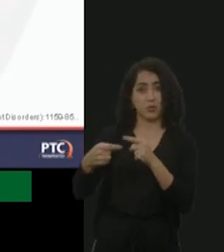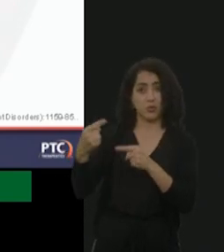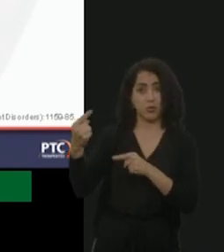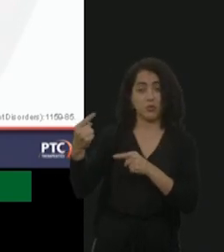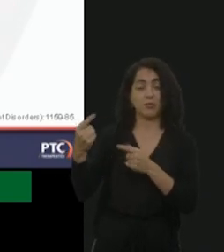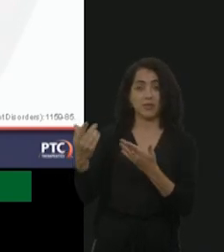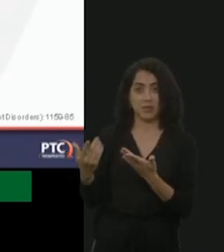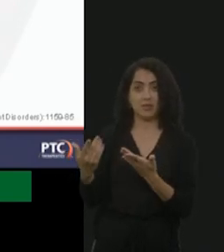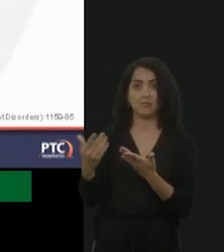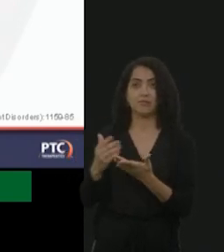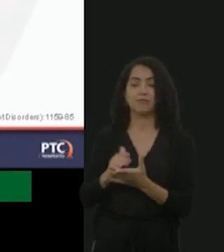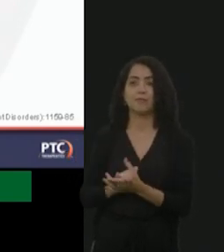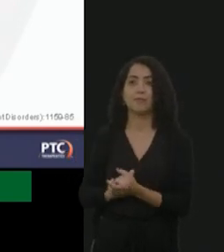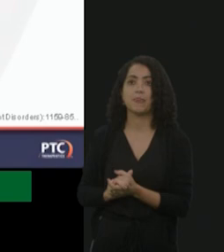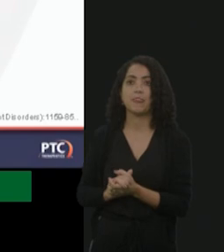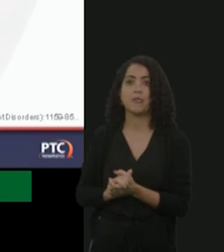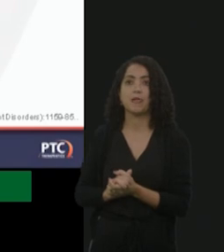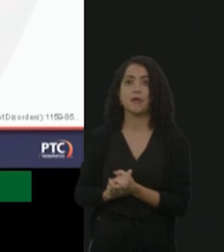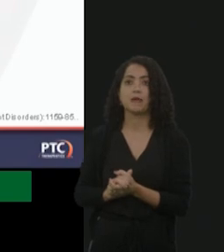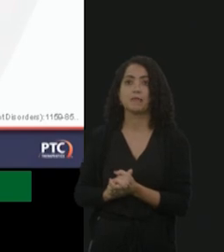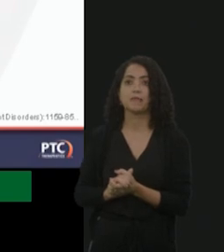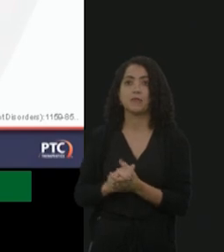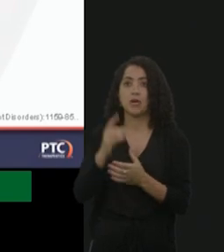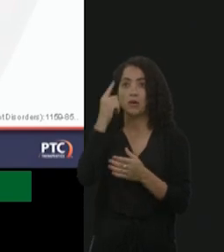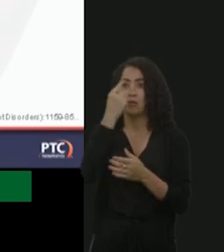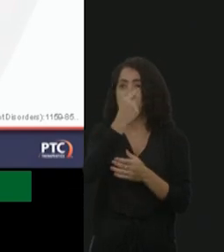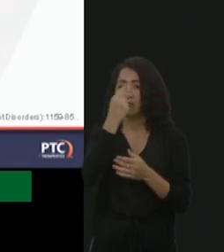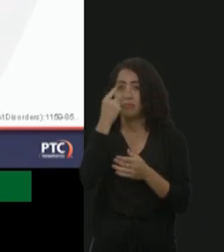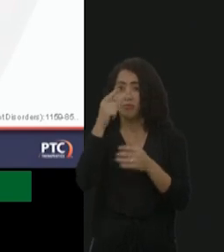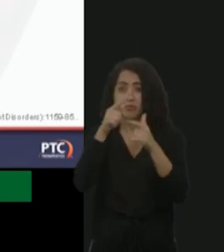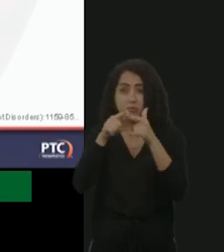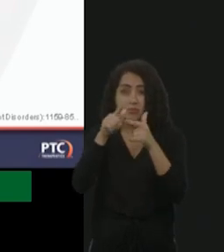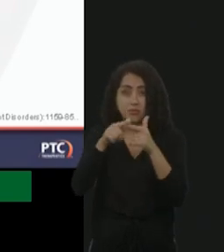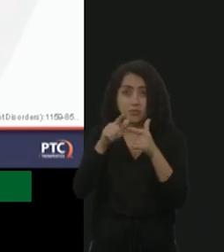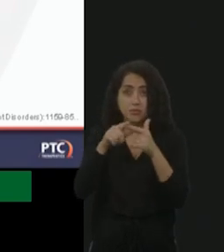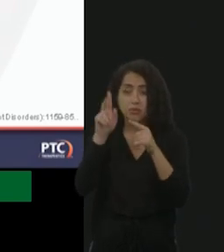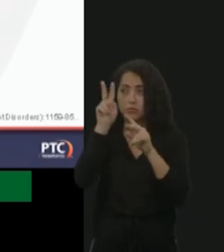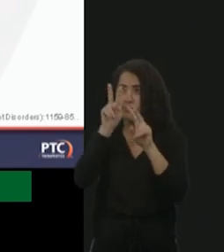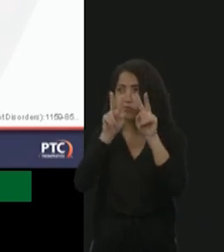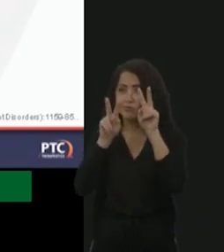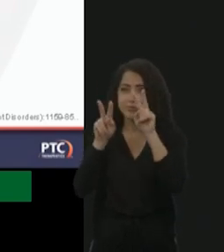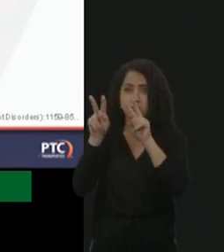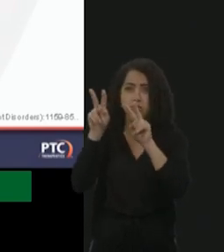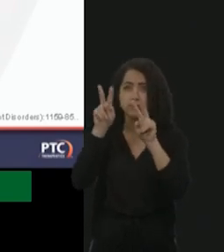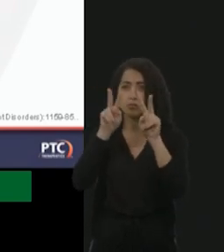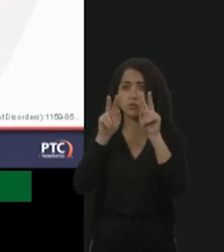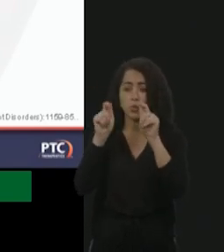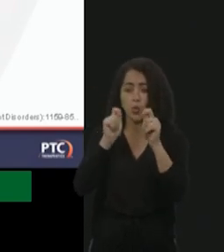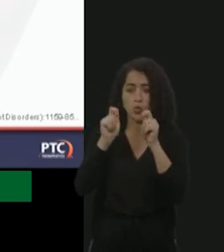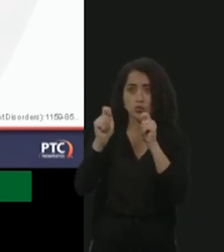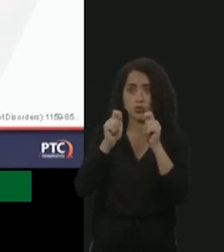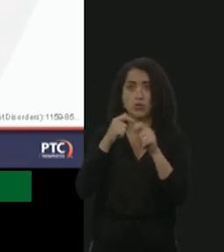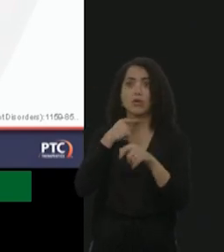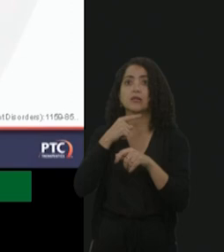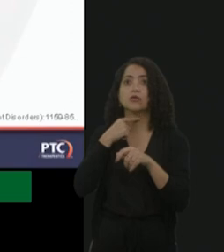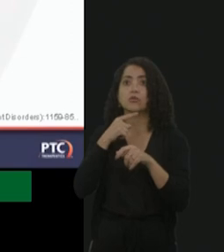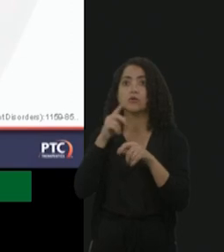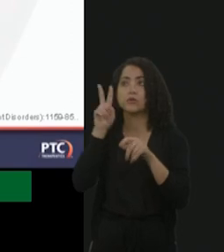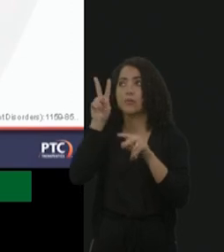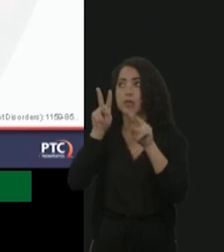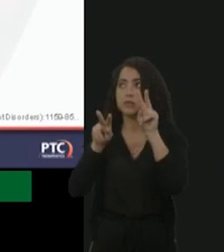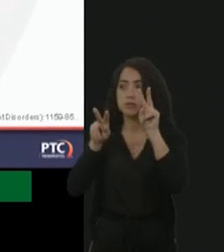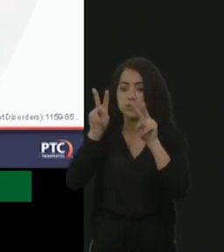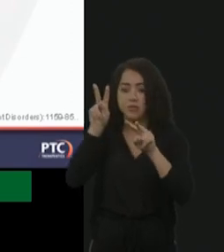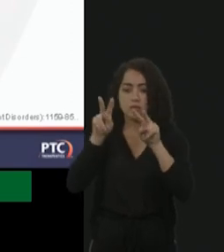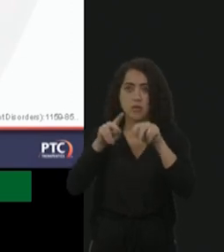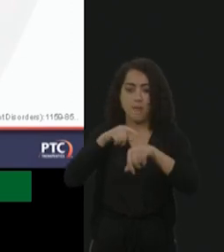Karina comentou. Ela está apresentando a crise oculógera, então, que é esse desvio sustentado do olhar, geralmente para cima e para a direita, que dura de